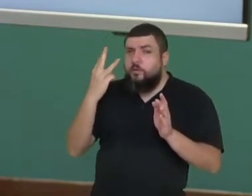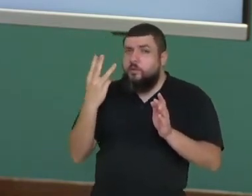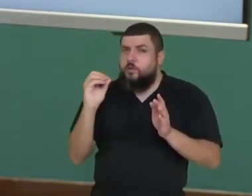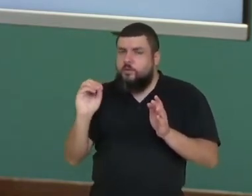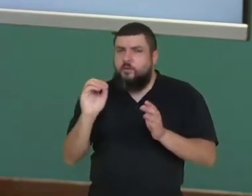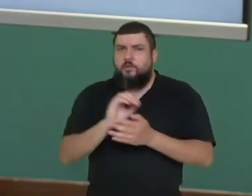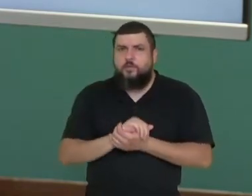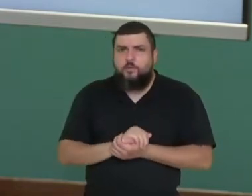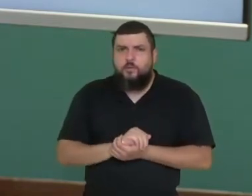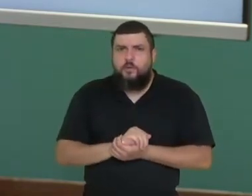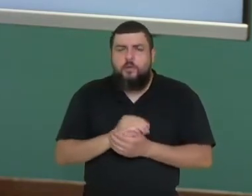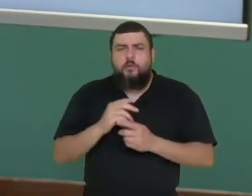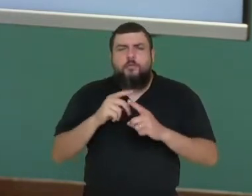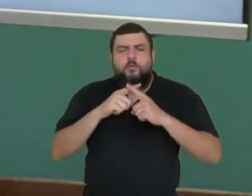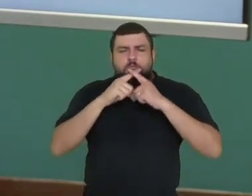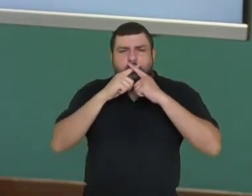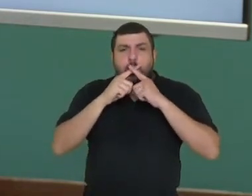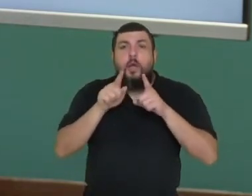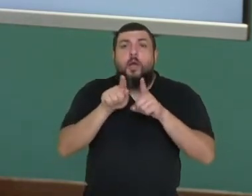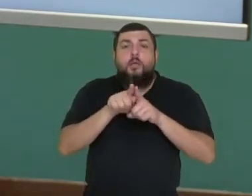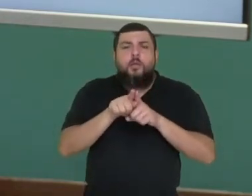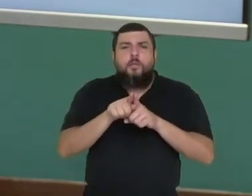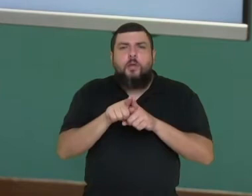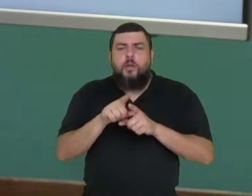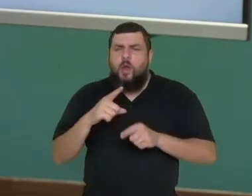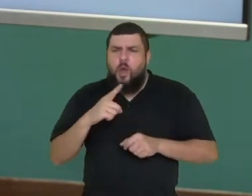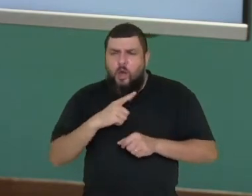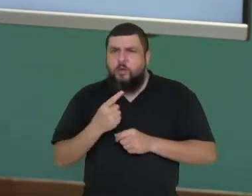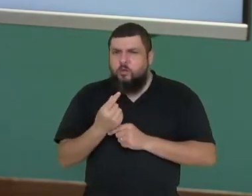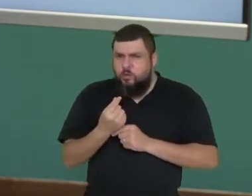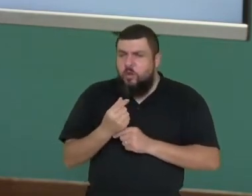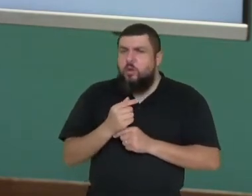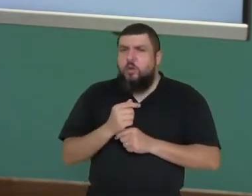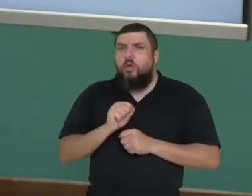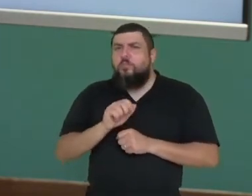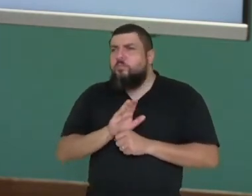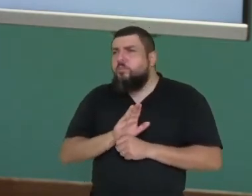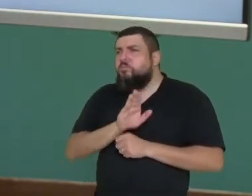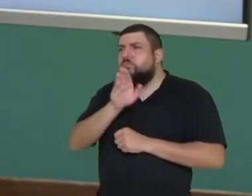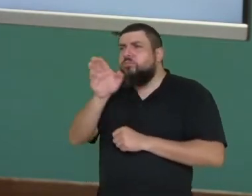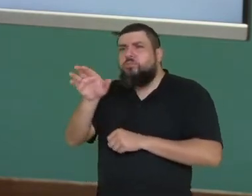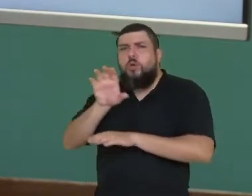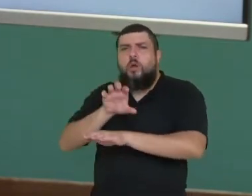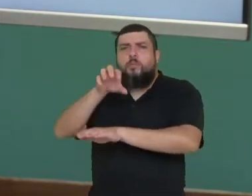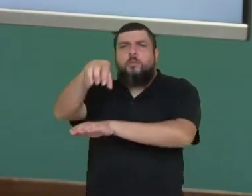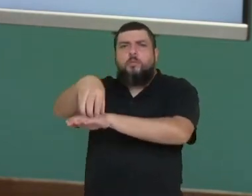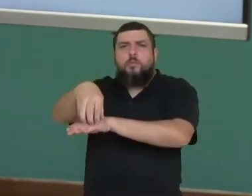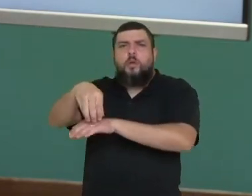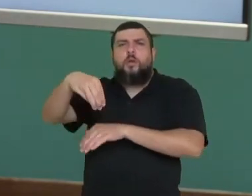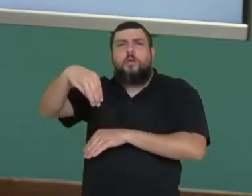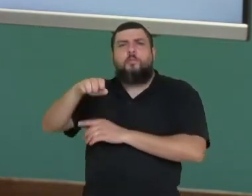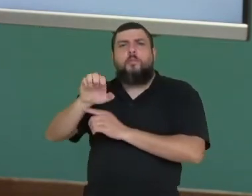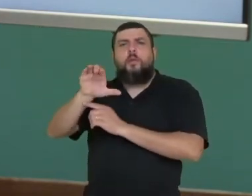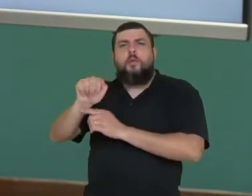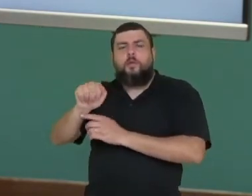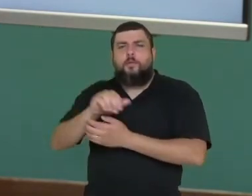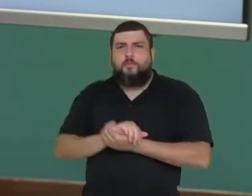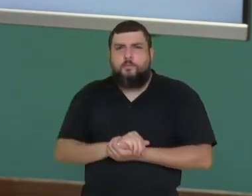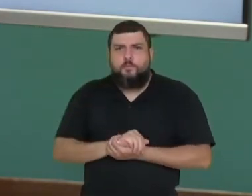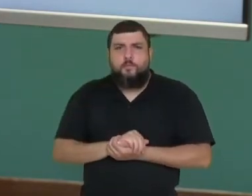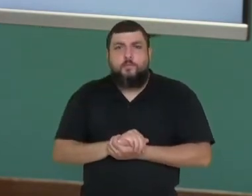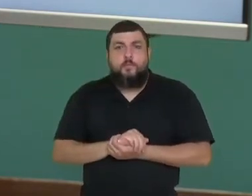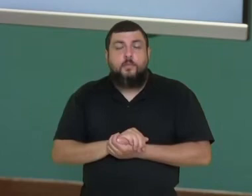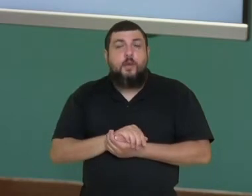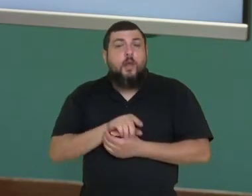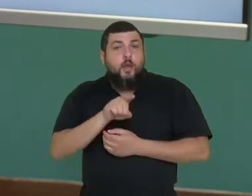tenha recursos financeiros para isso. Também já vi que você pode, inclusive, doar. Você é um muçulmano, tem condições, pode ajudar um próximo,